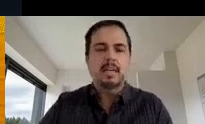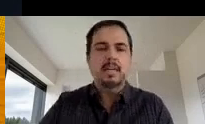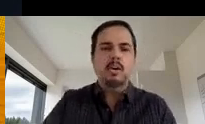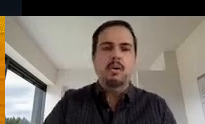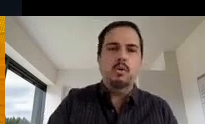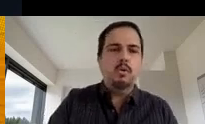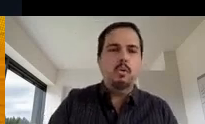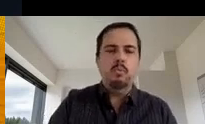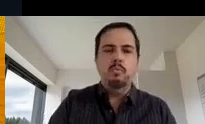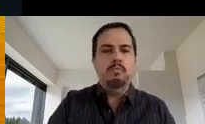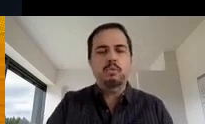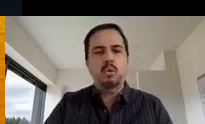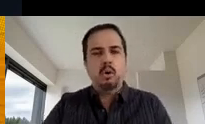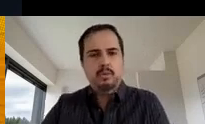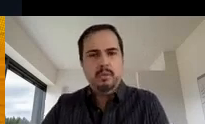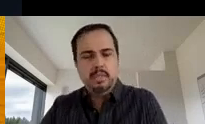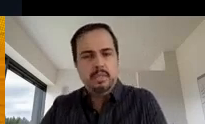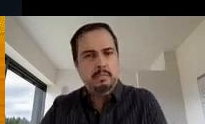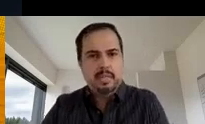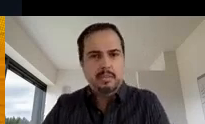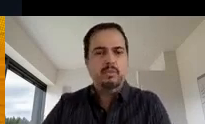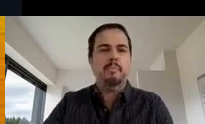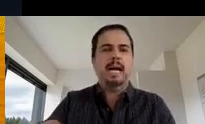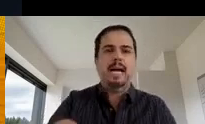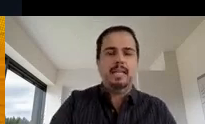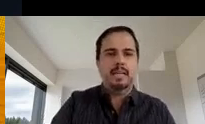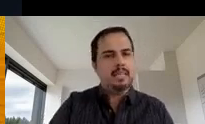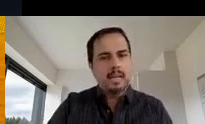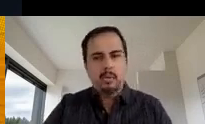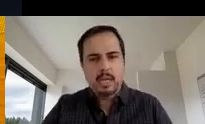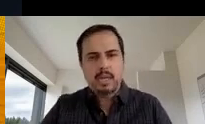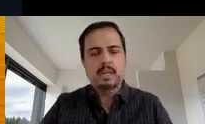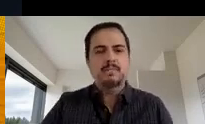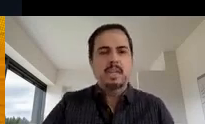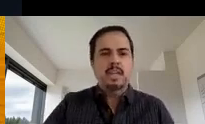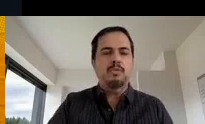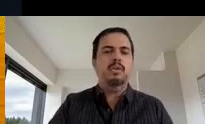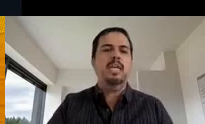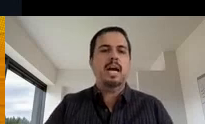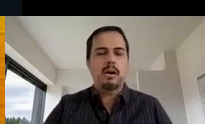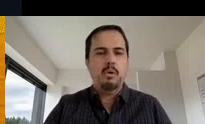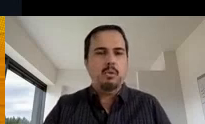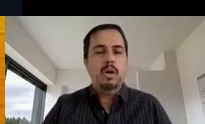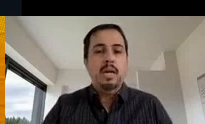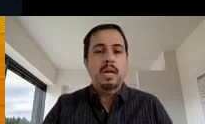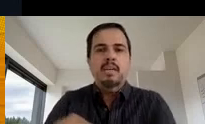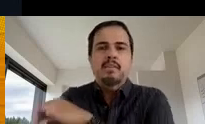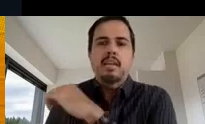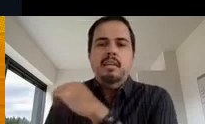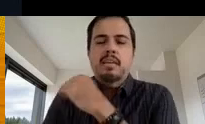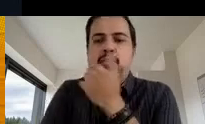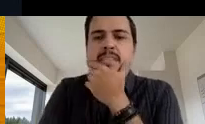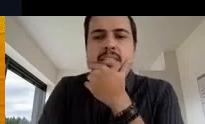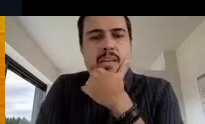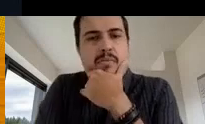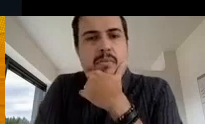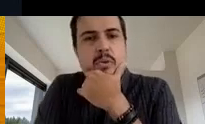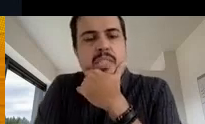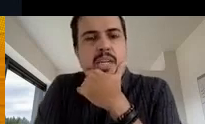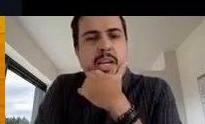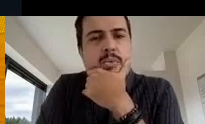funcionalidade, ou uma peça, ou um software de operação da máquina, sei lá o quê. Eu vou criar algo que